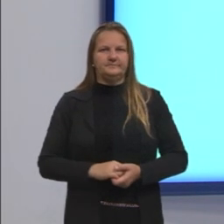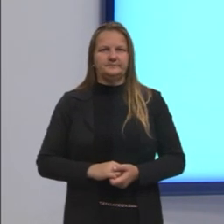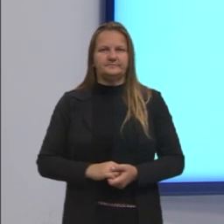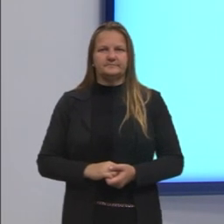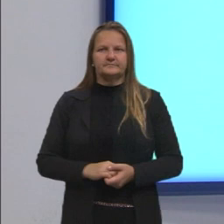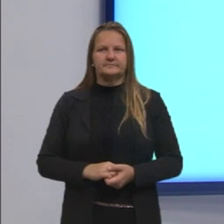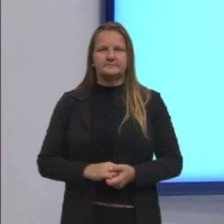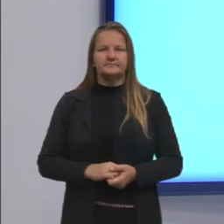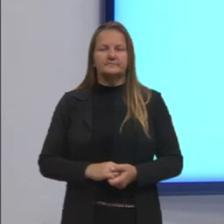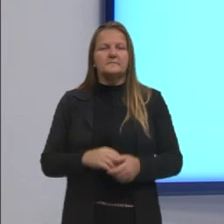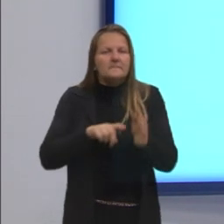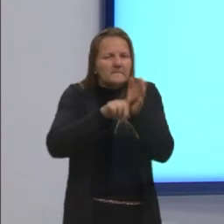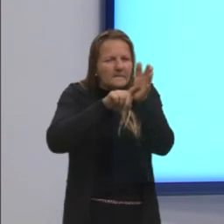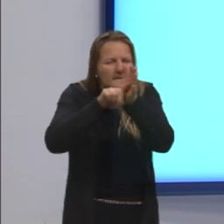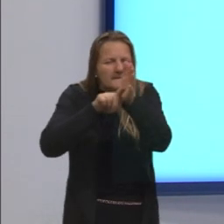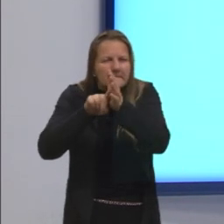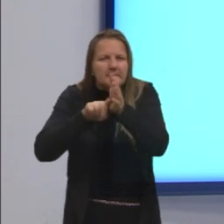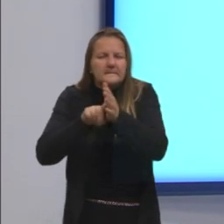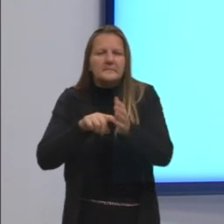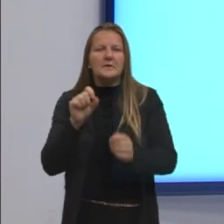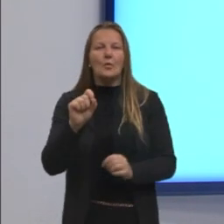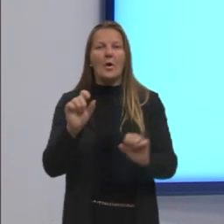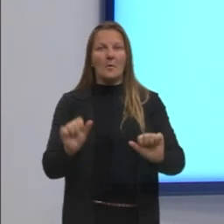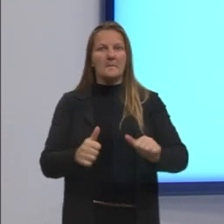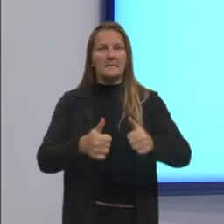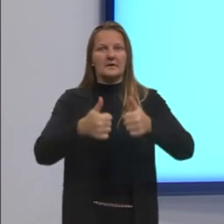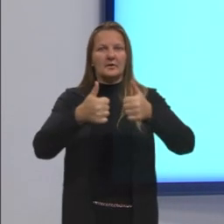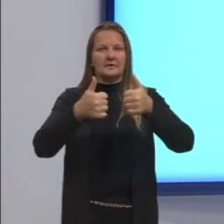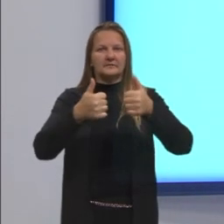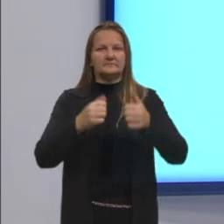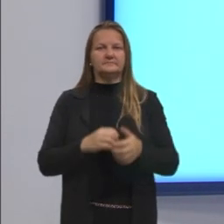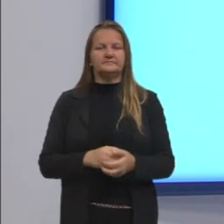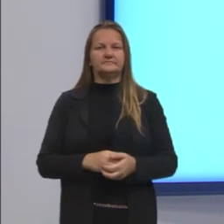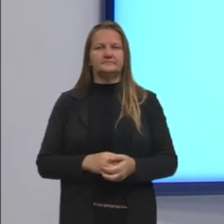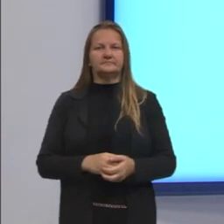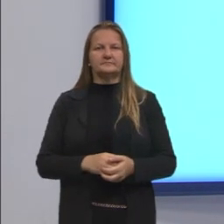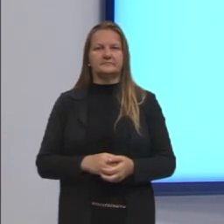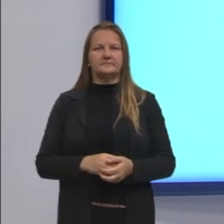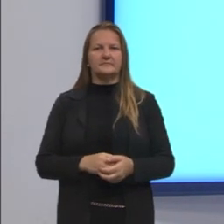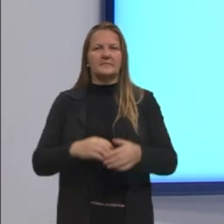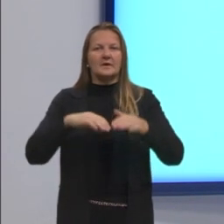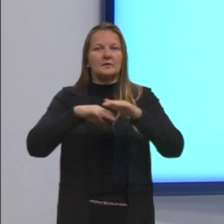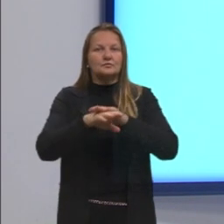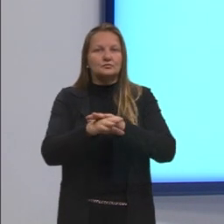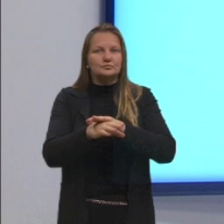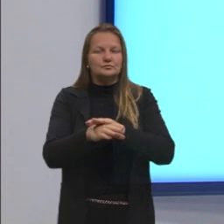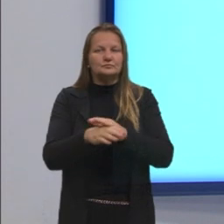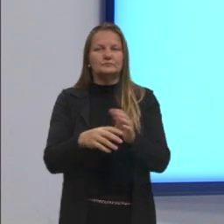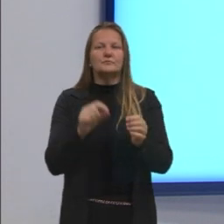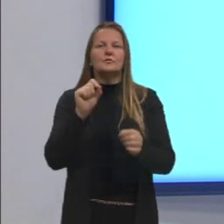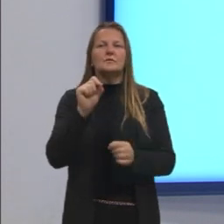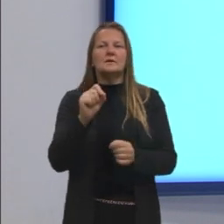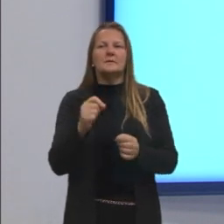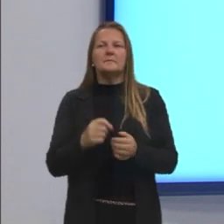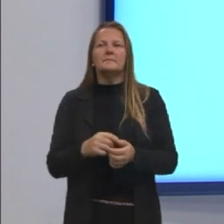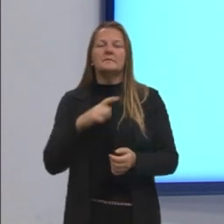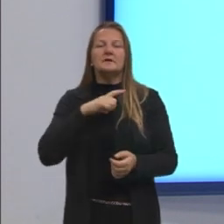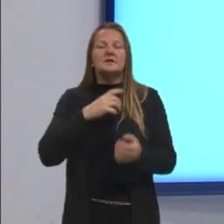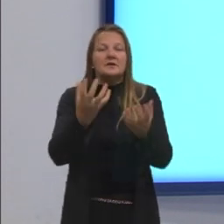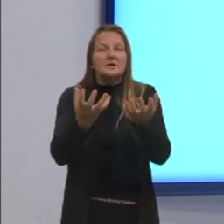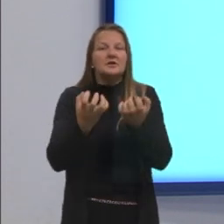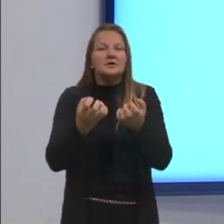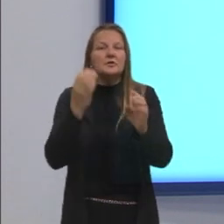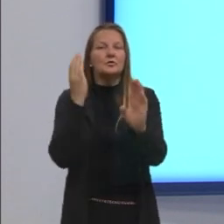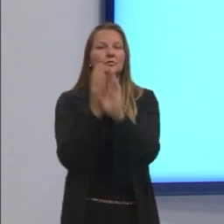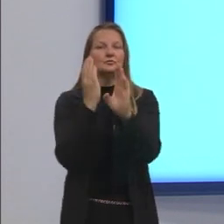vou analisar agora qual dessas duas se encaixa na questão né O que que nós queríamos